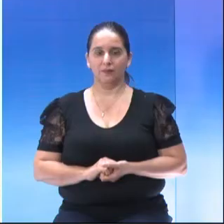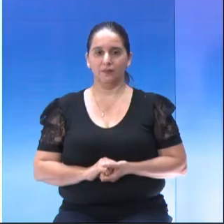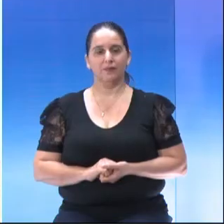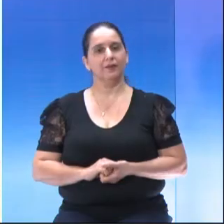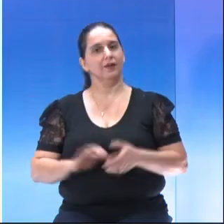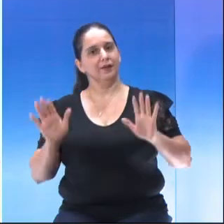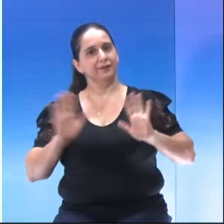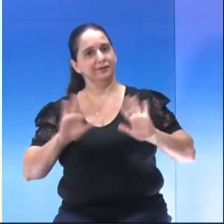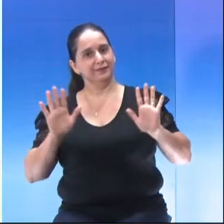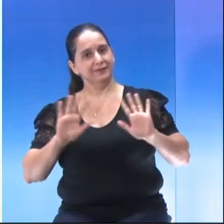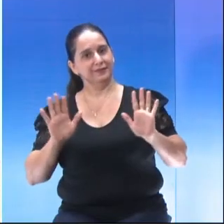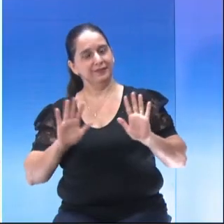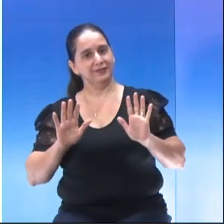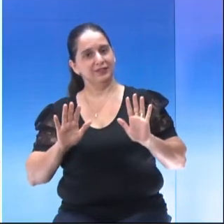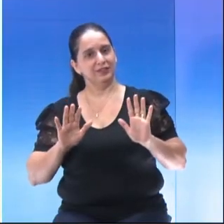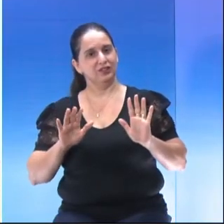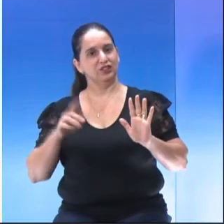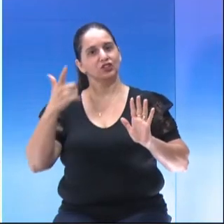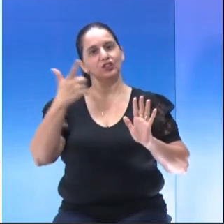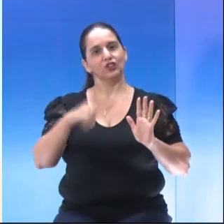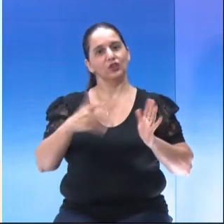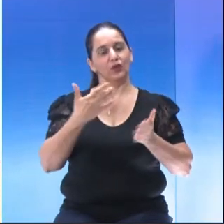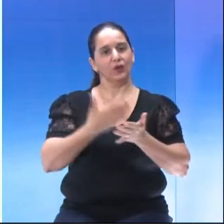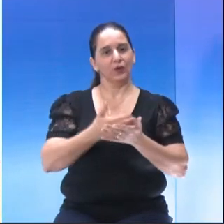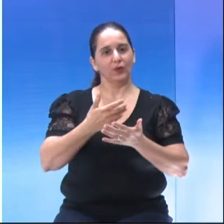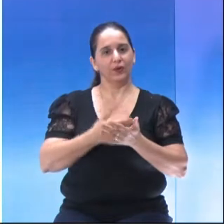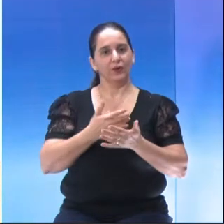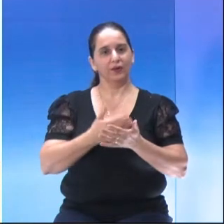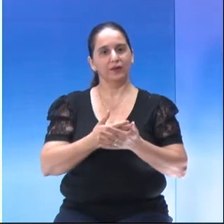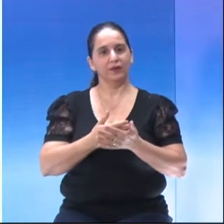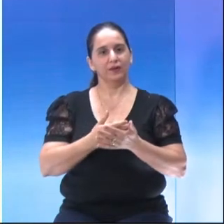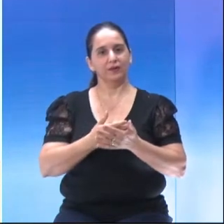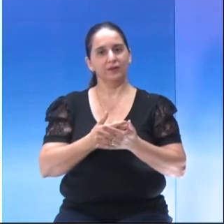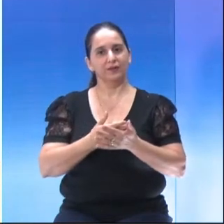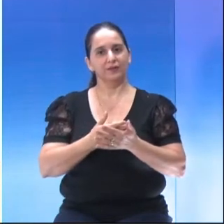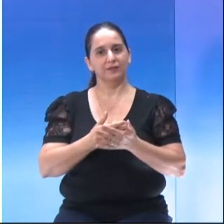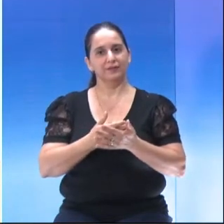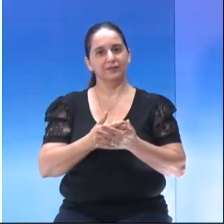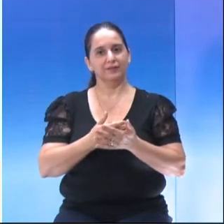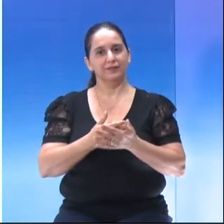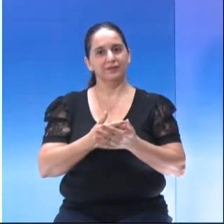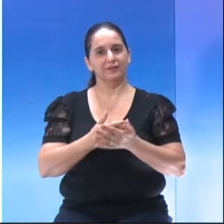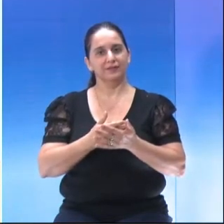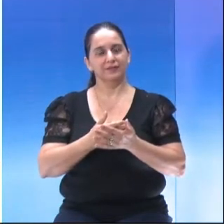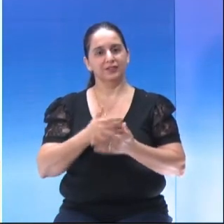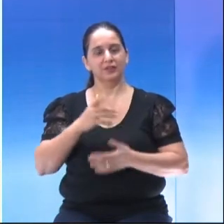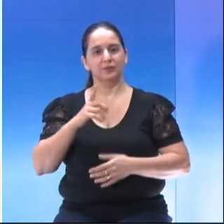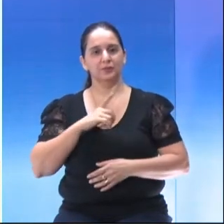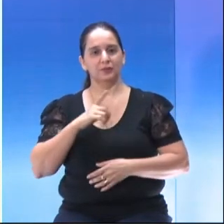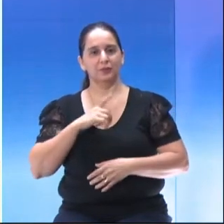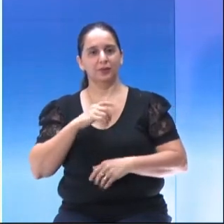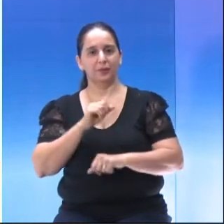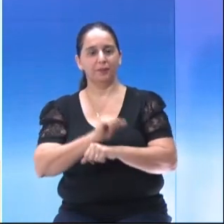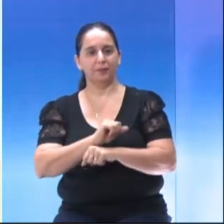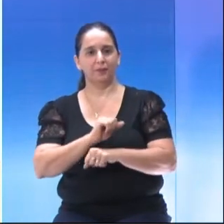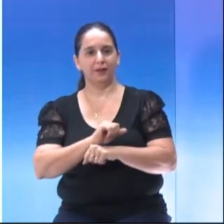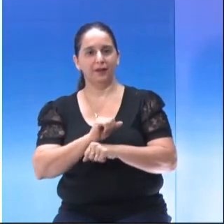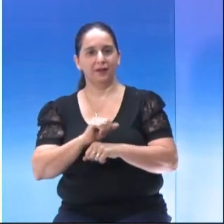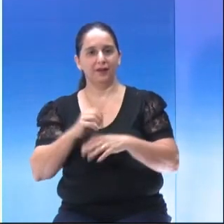É isso, gente. Voltamos. Tivemos aquela paradazinha, tomar uma água, refrescar, dar